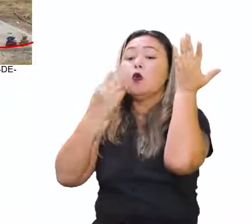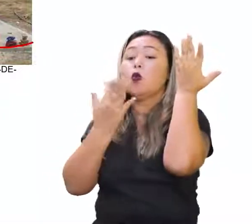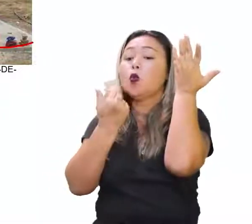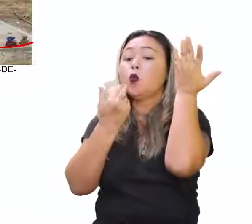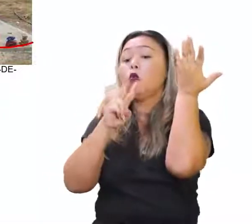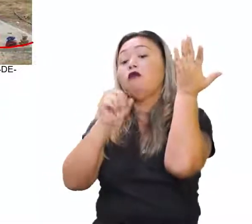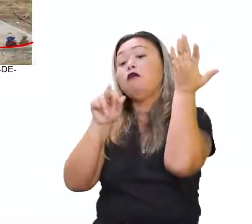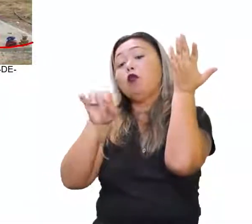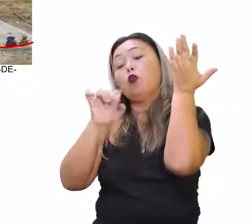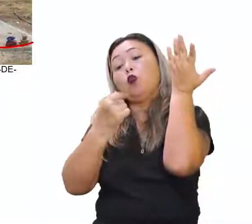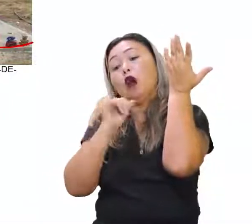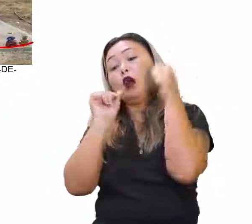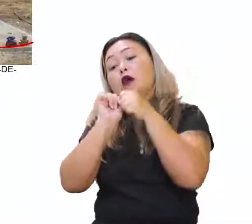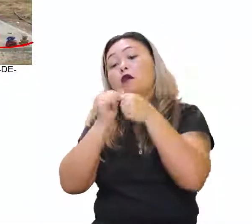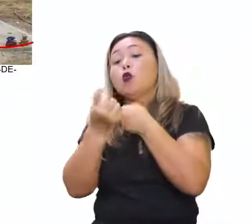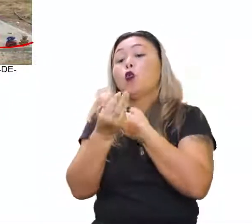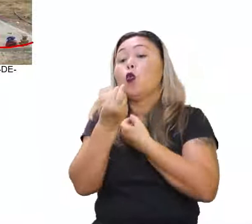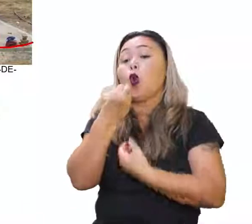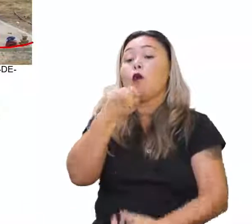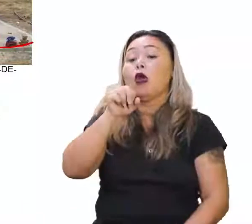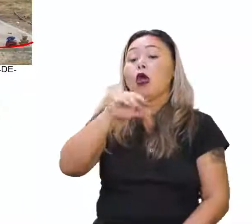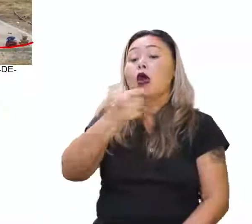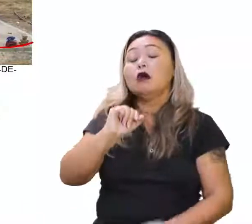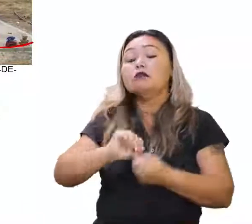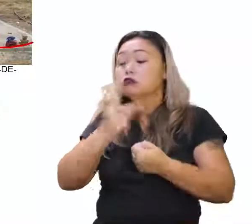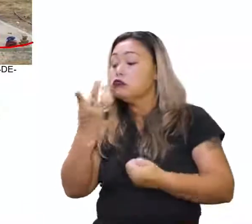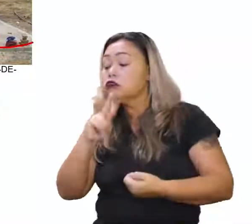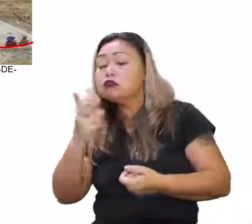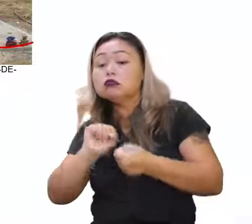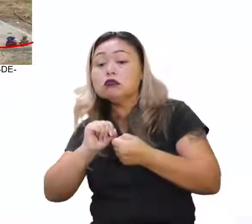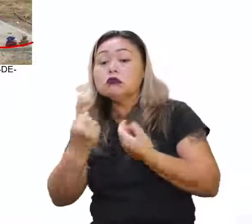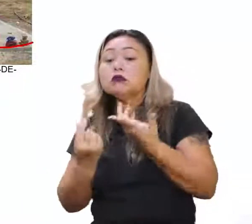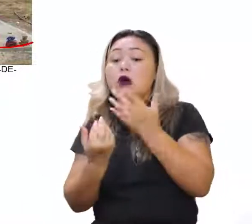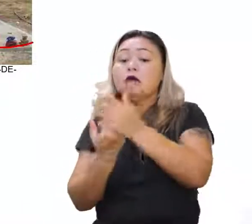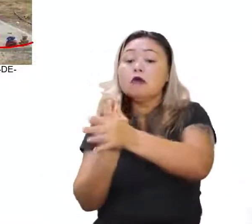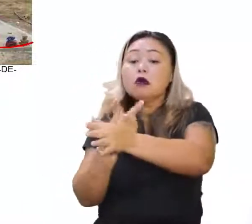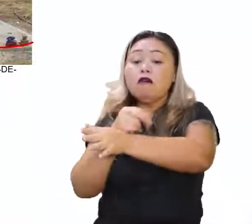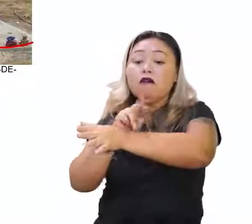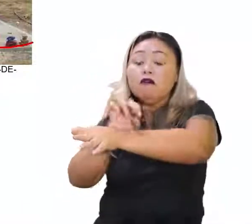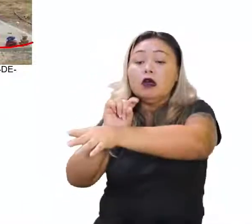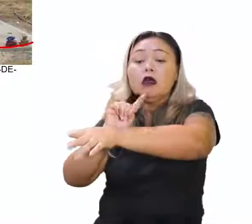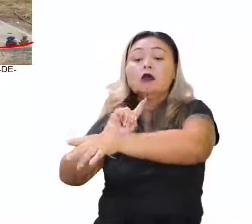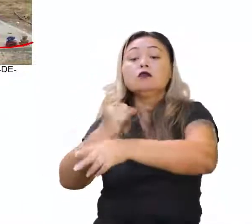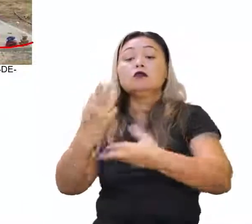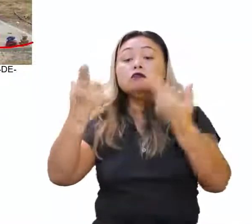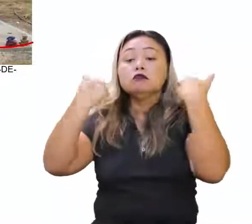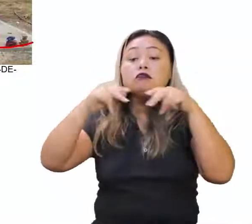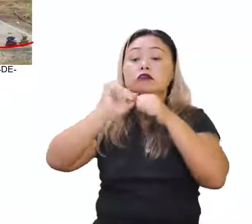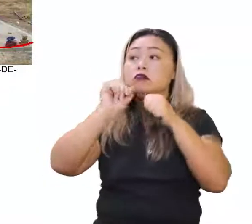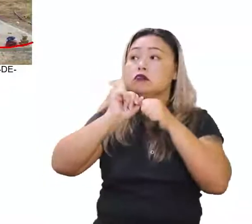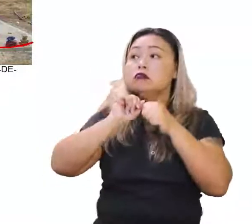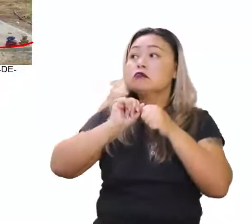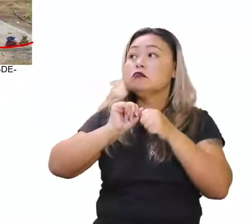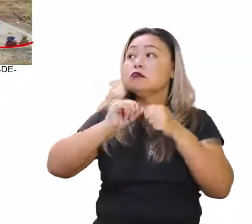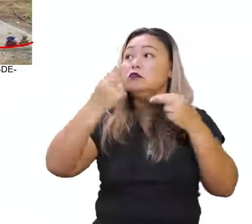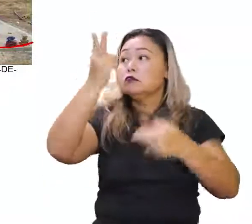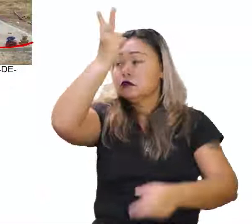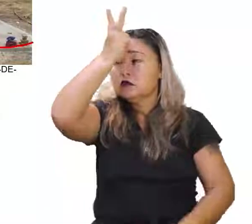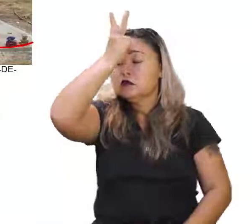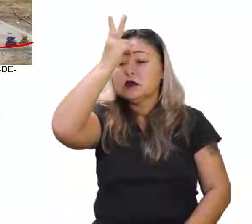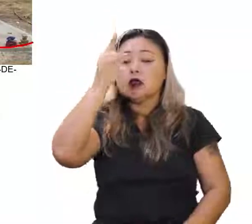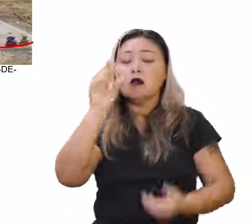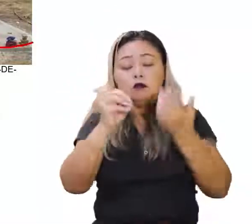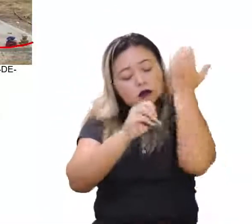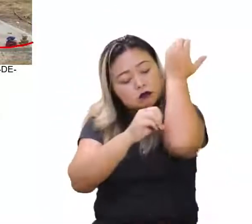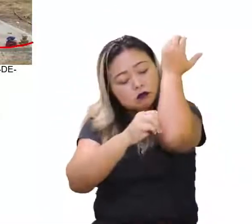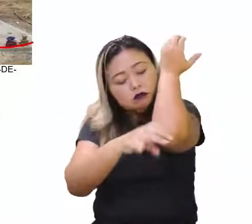Um volumoso, né? Ele come ração, mas come volumoso. Então, caprino e ovino, aquelas